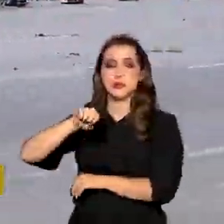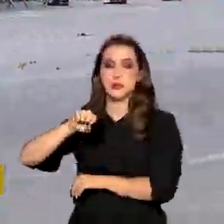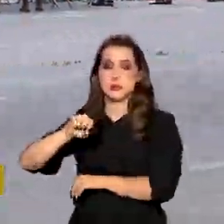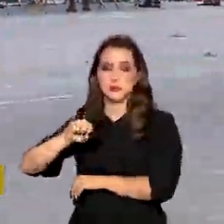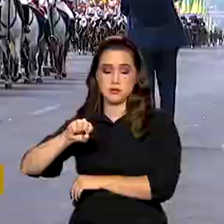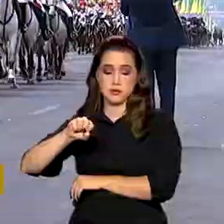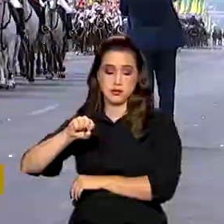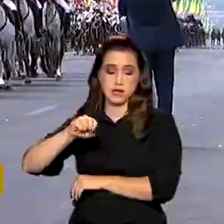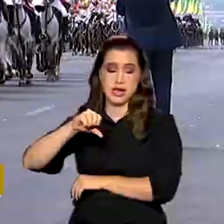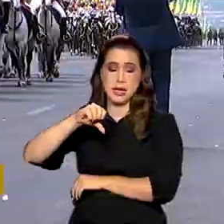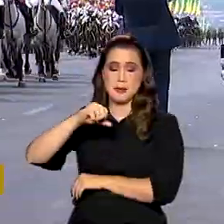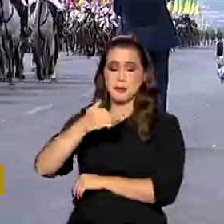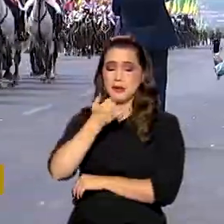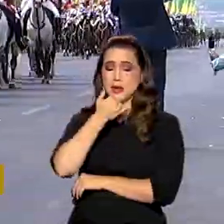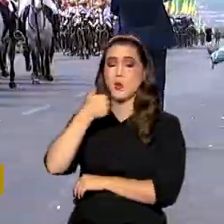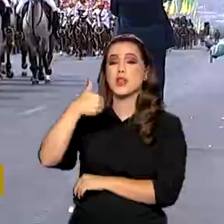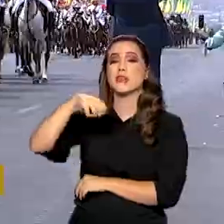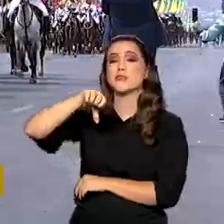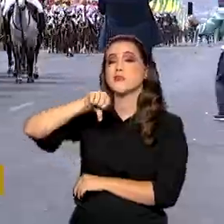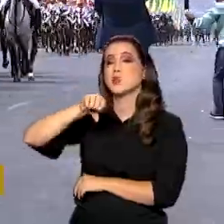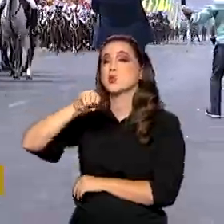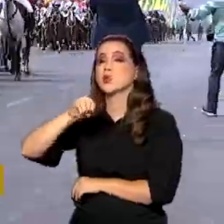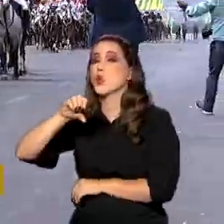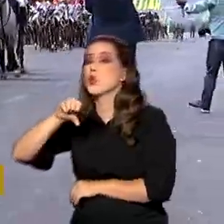sequência ali a gente vai observar,